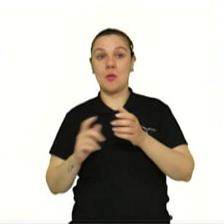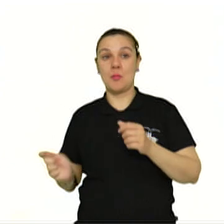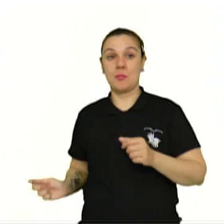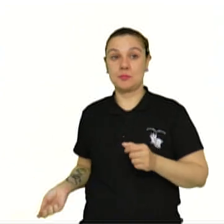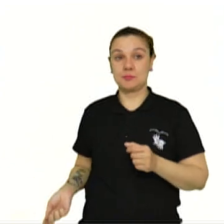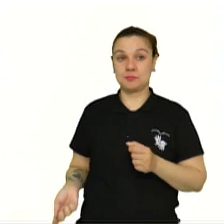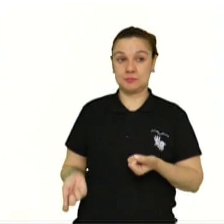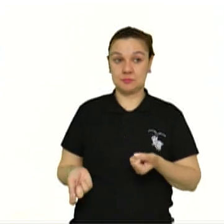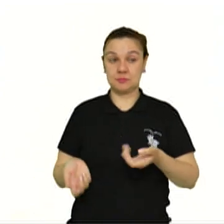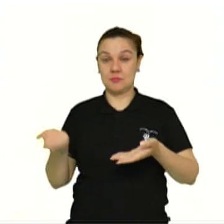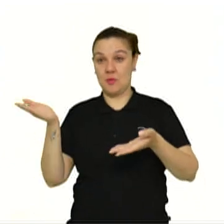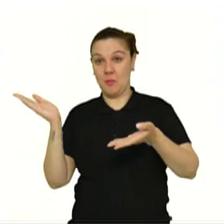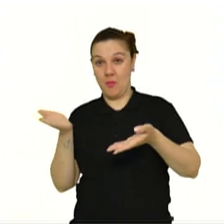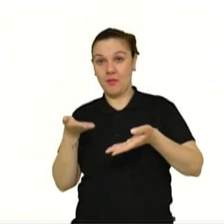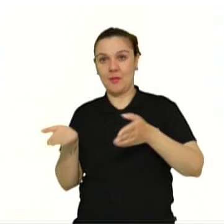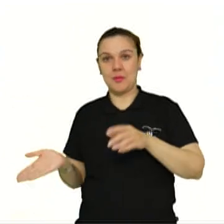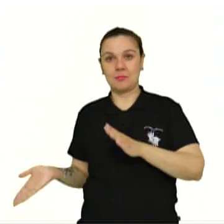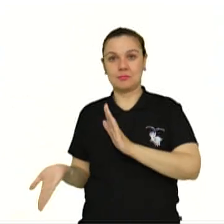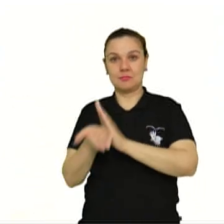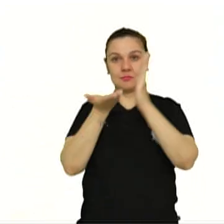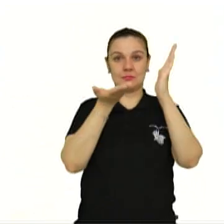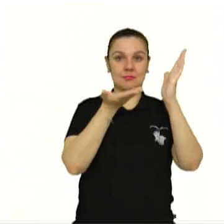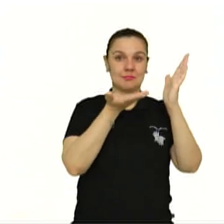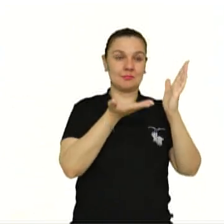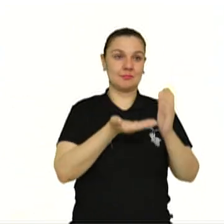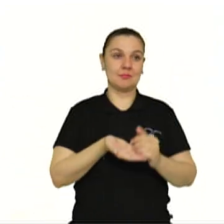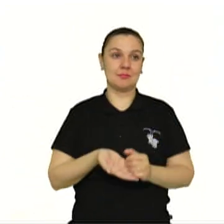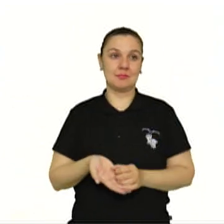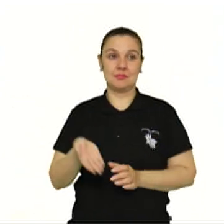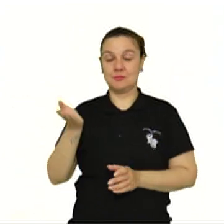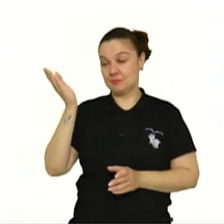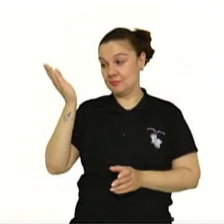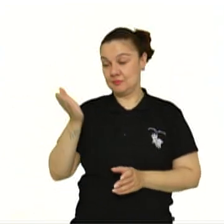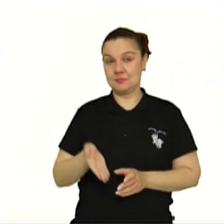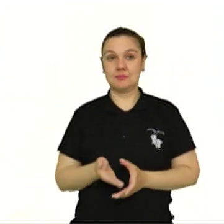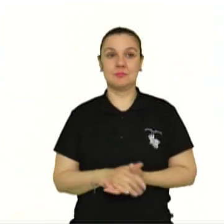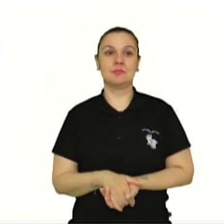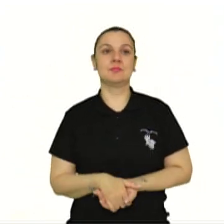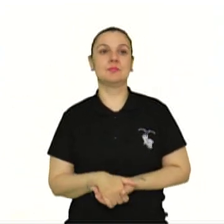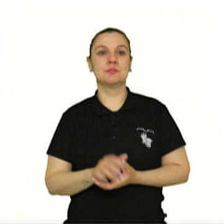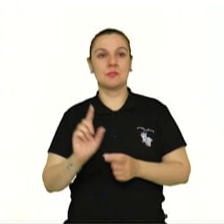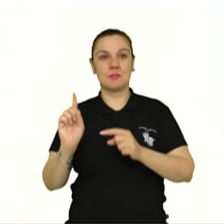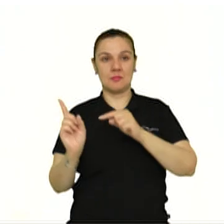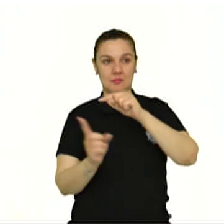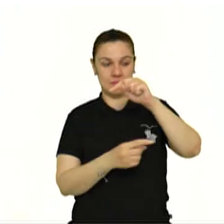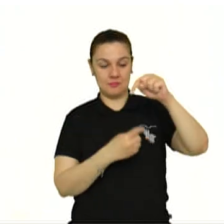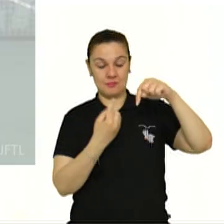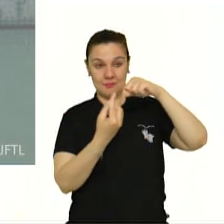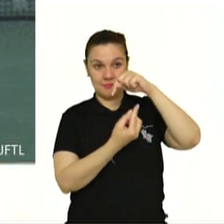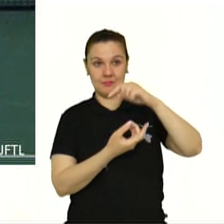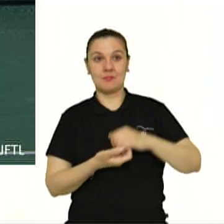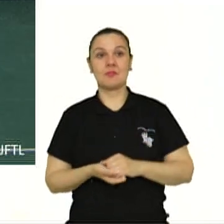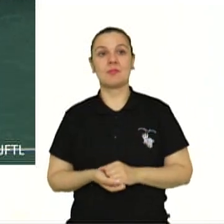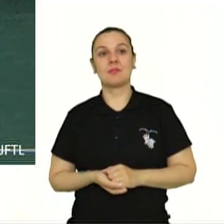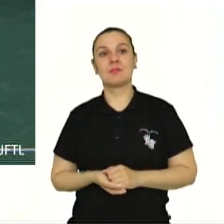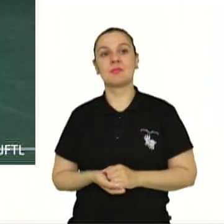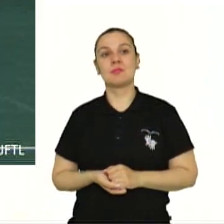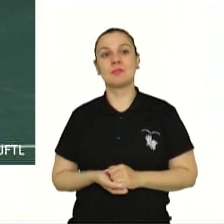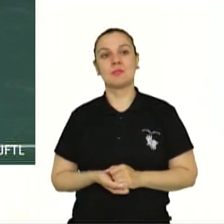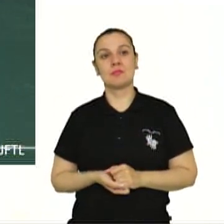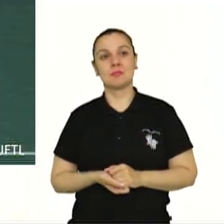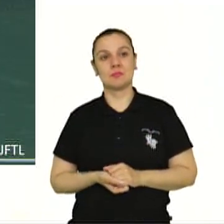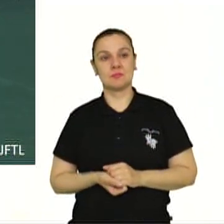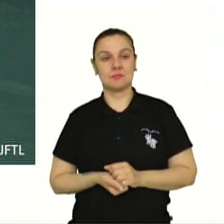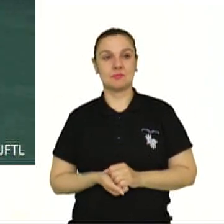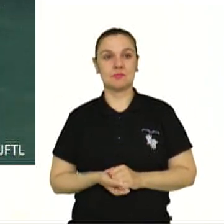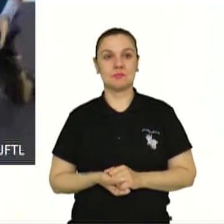em que o jogador corta a bola em um movimento de cima para baixo, colocando um efeito de underspin. Então, aqui dá para ver bem